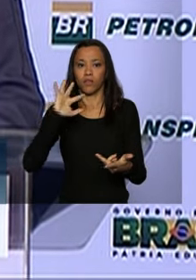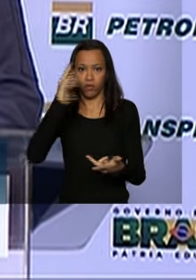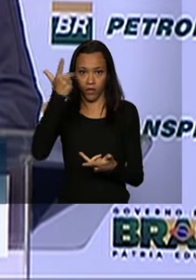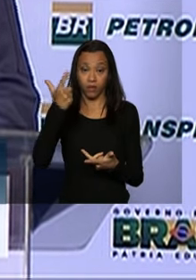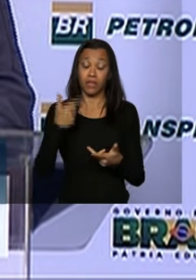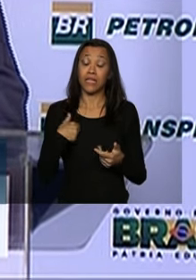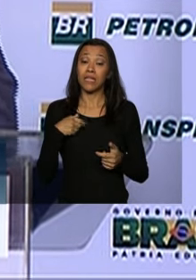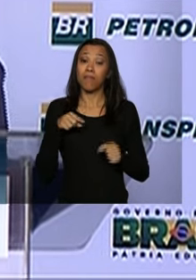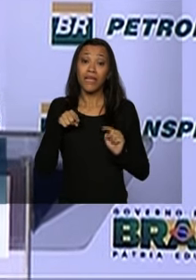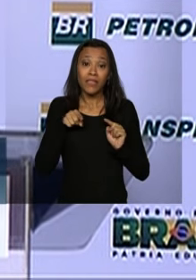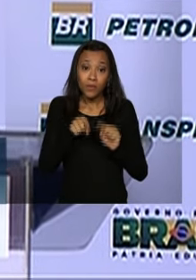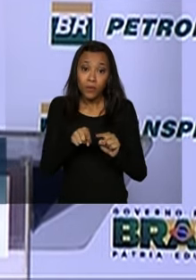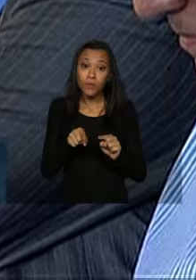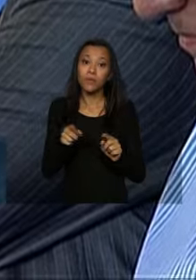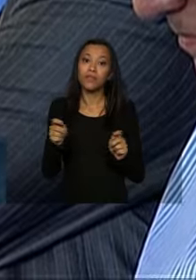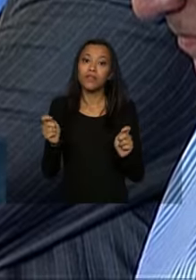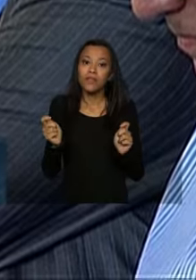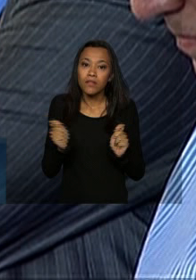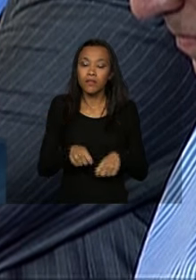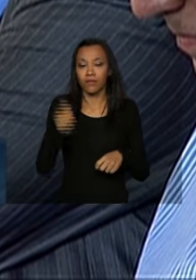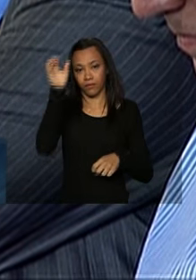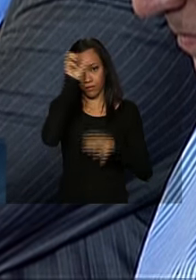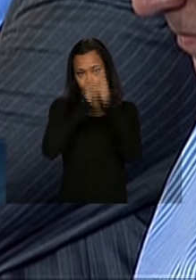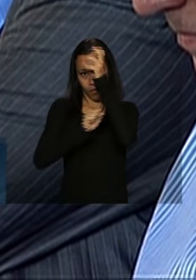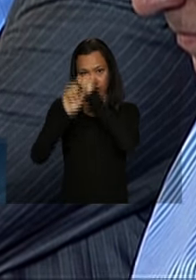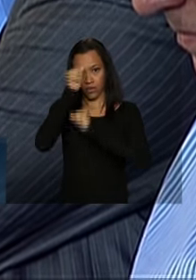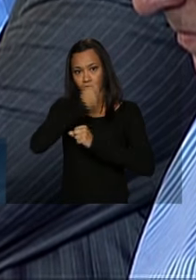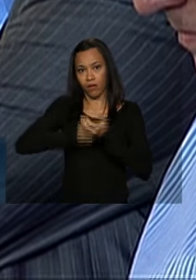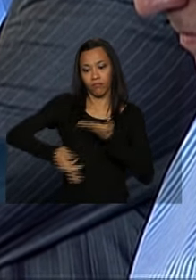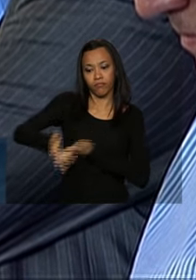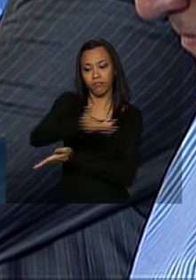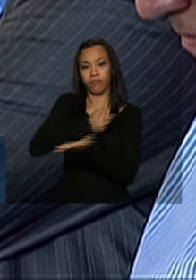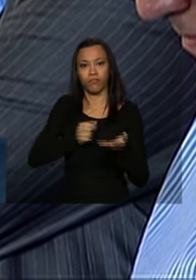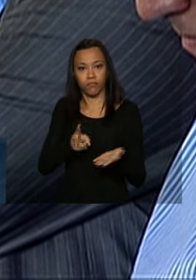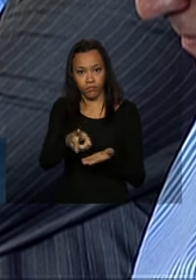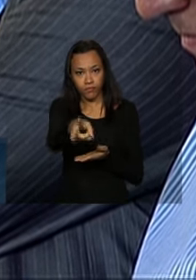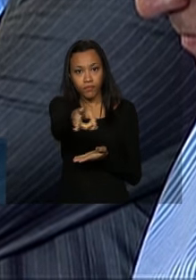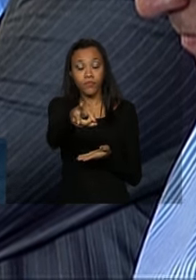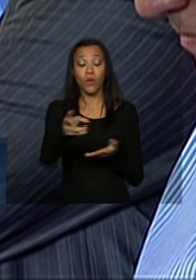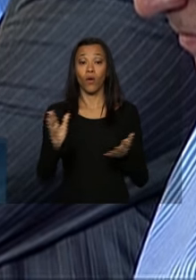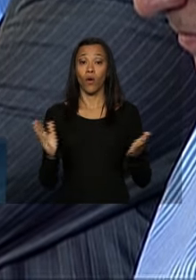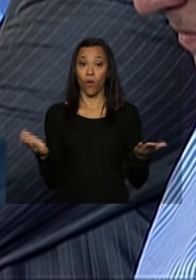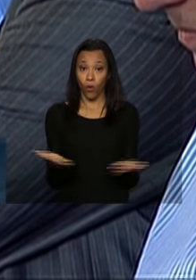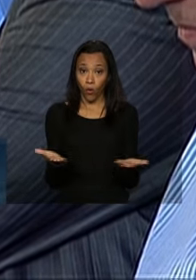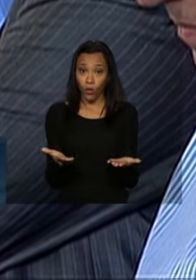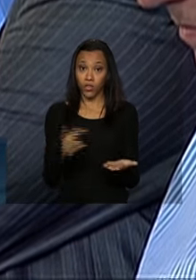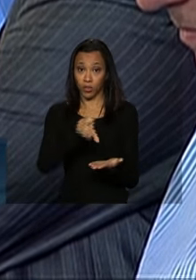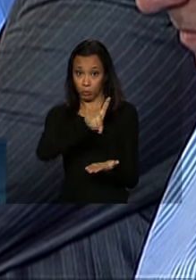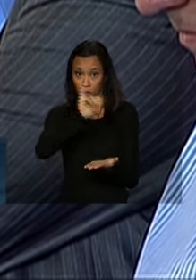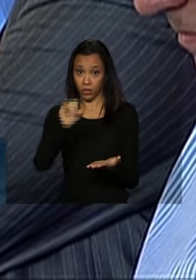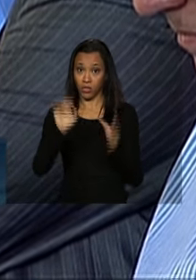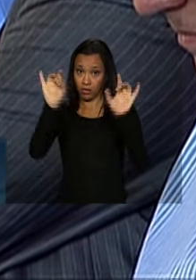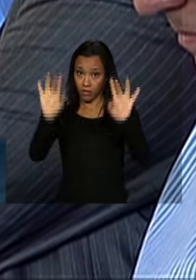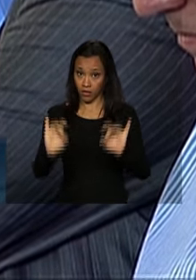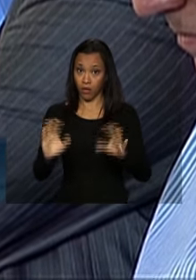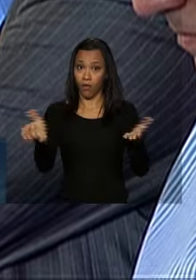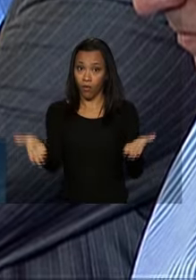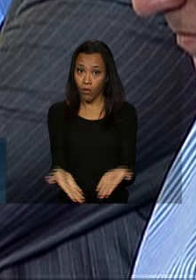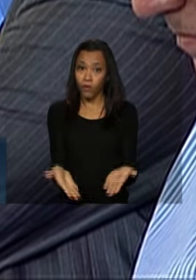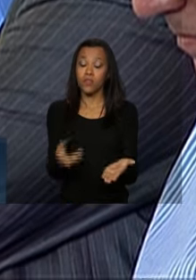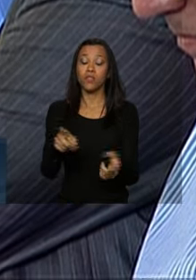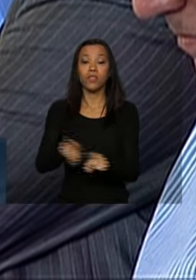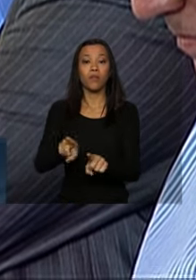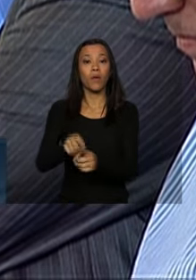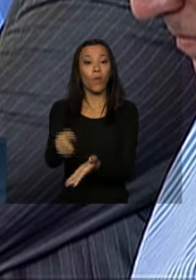com que tudo isso se transforme num aprendizado contínuo. E mais do que nunca, neste momento especial pelo qual passamos, pelo